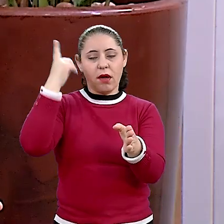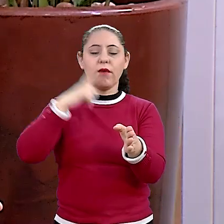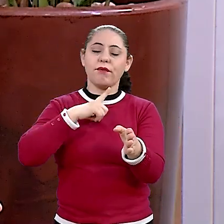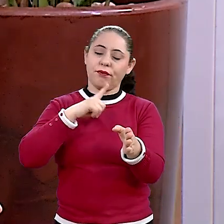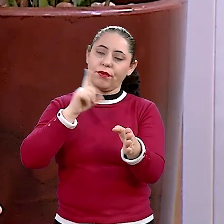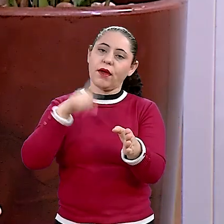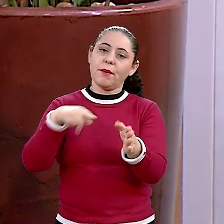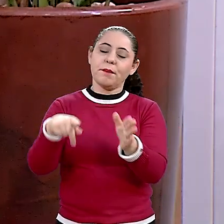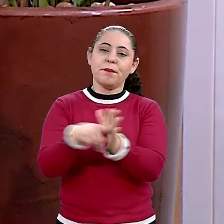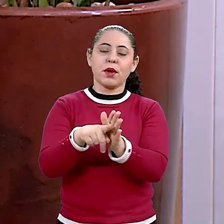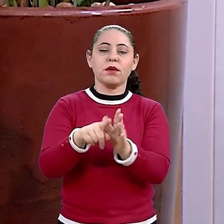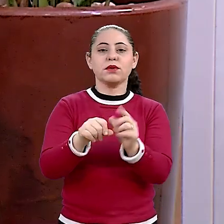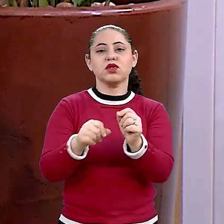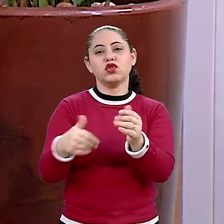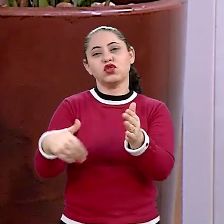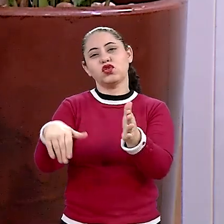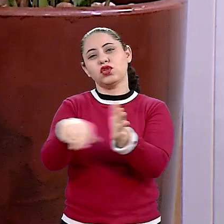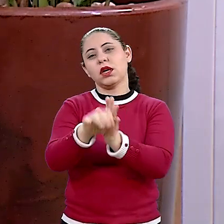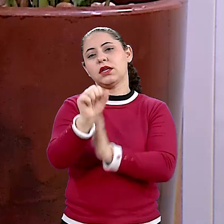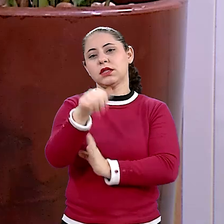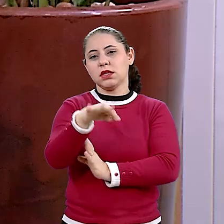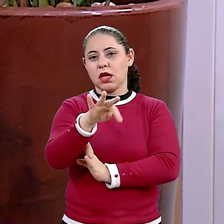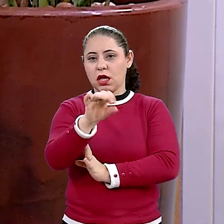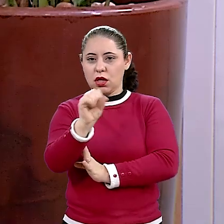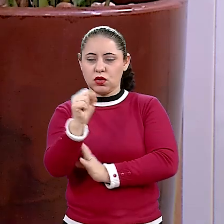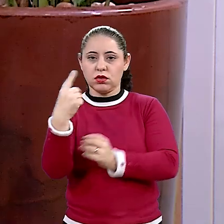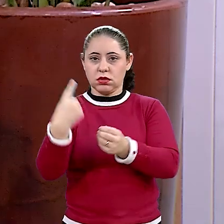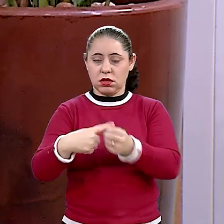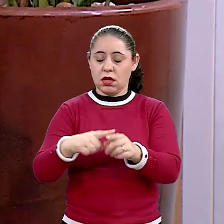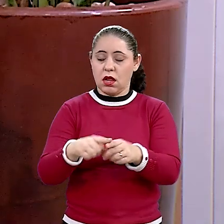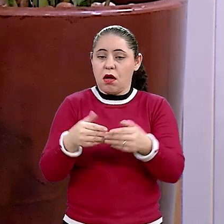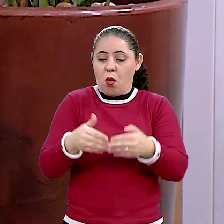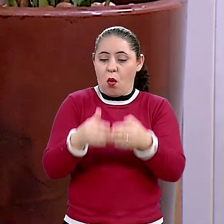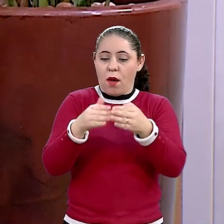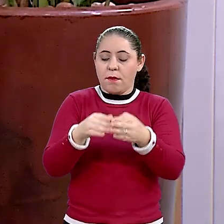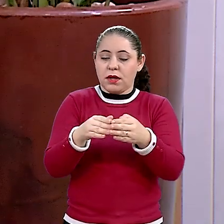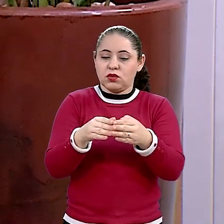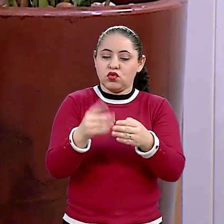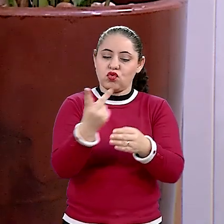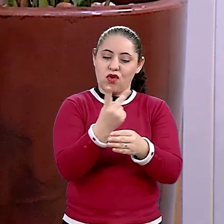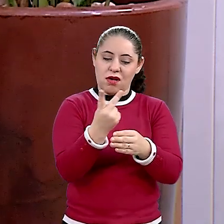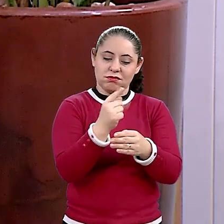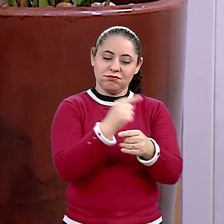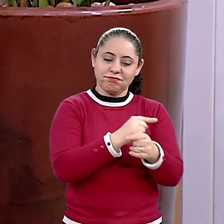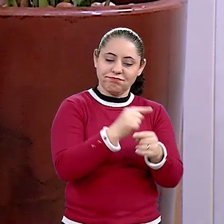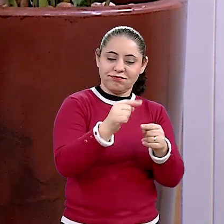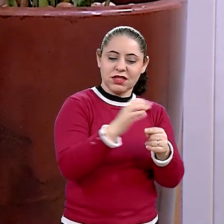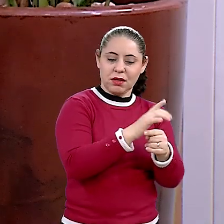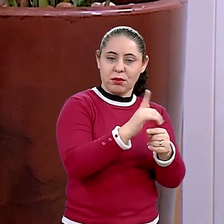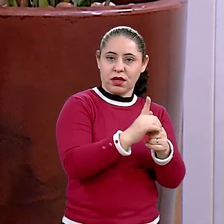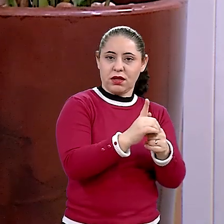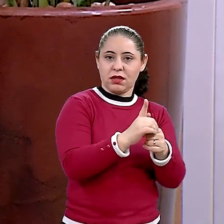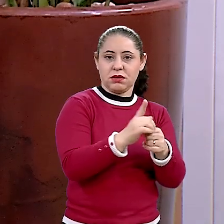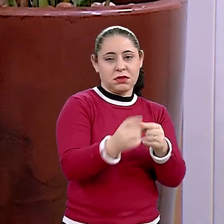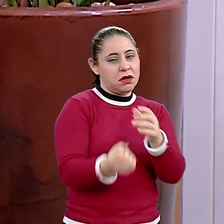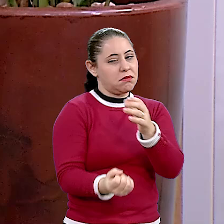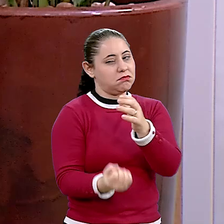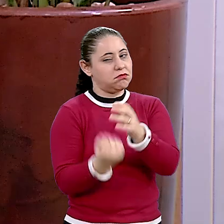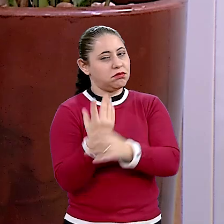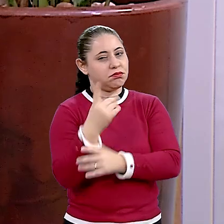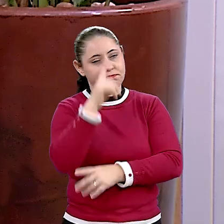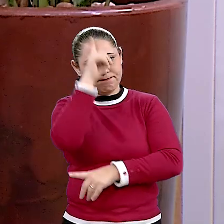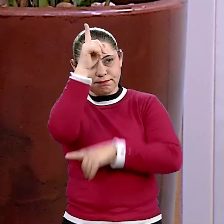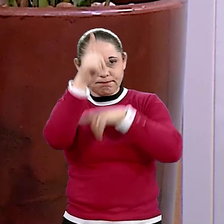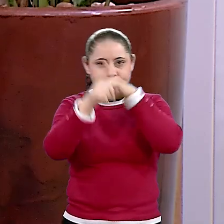da Malha Paulista para chegar em Santos. Ótimo. Agora, esses outros dois trechos vai exigir muita